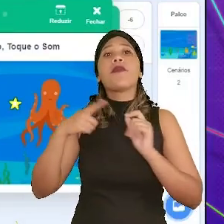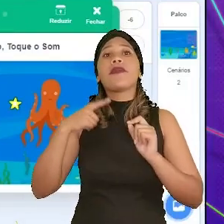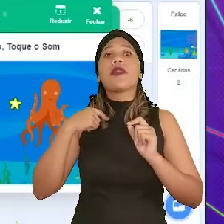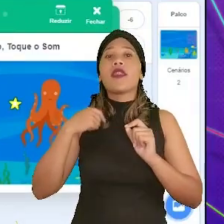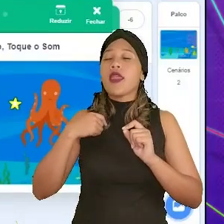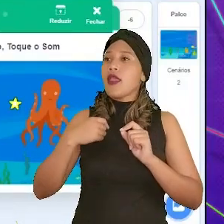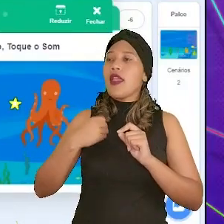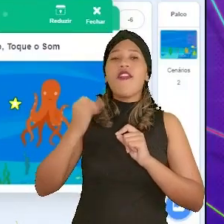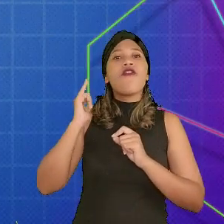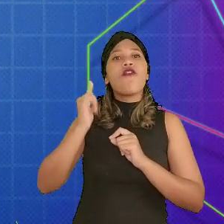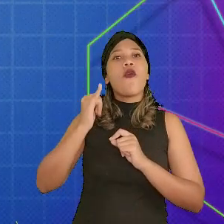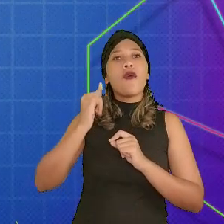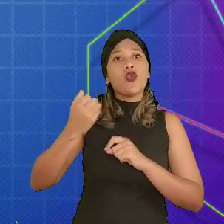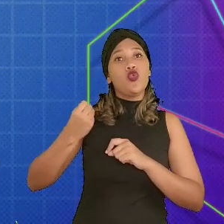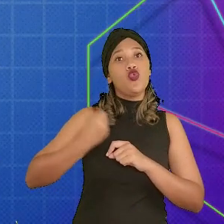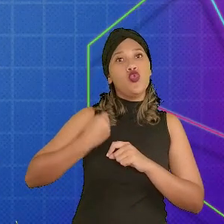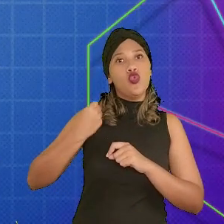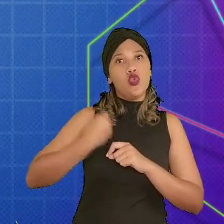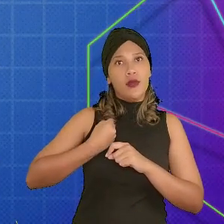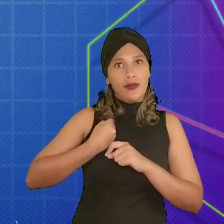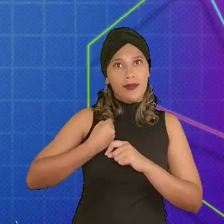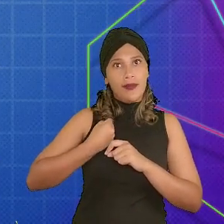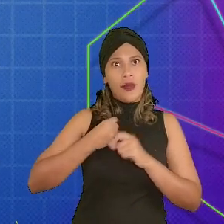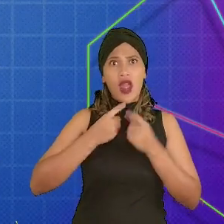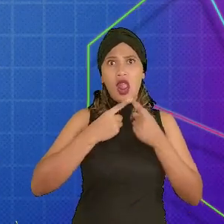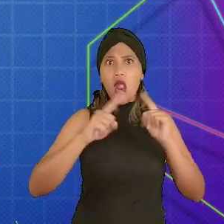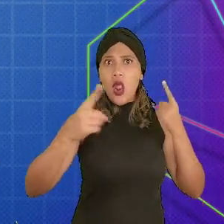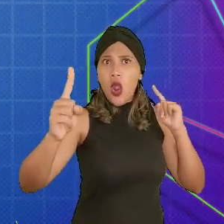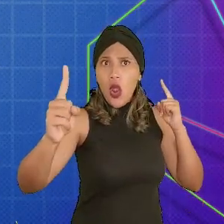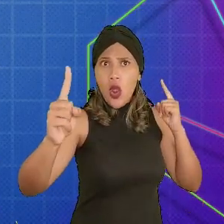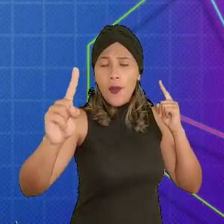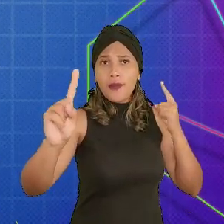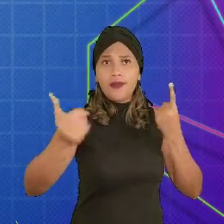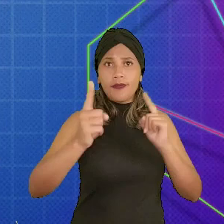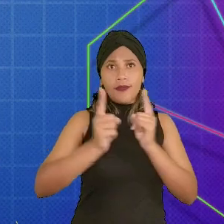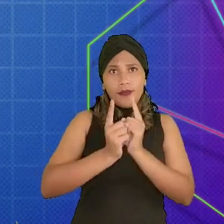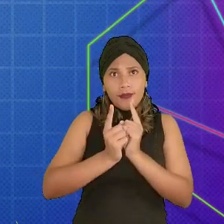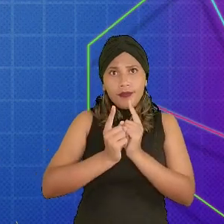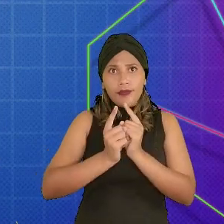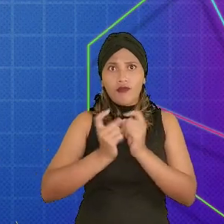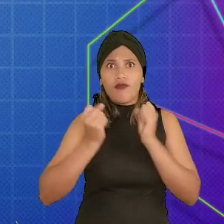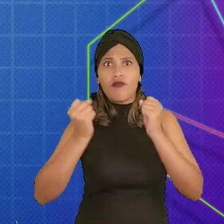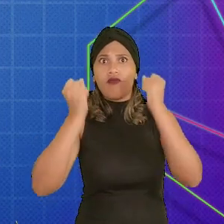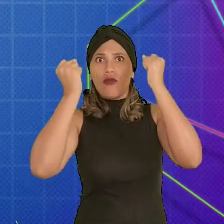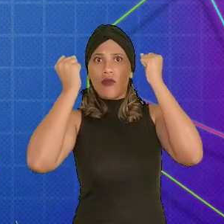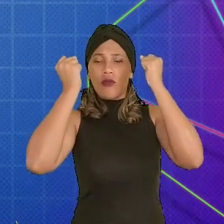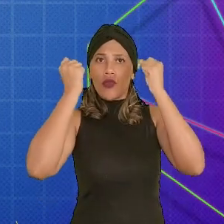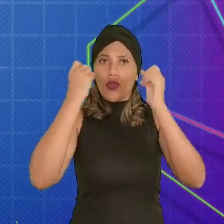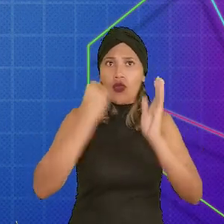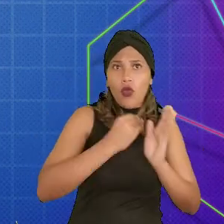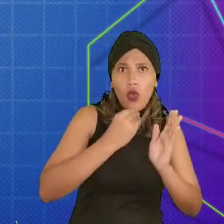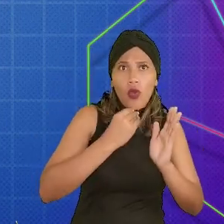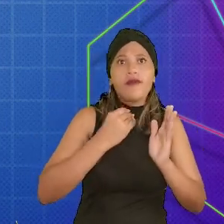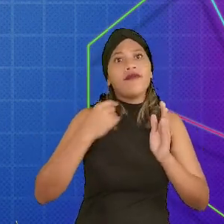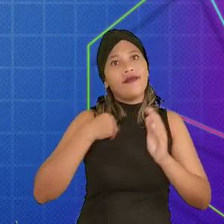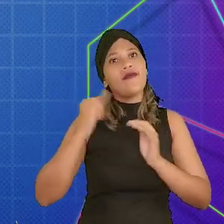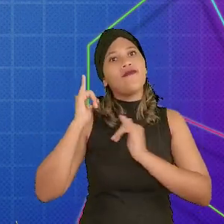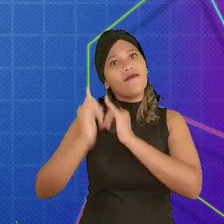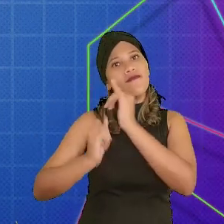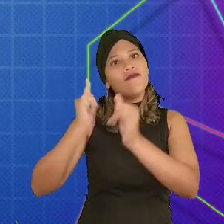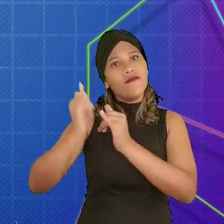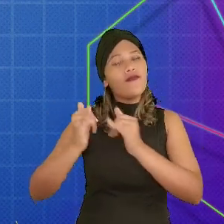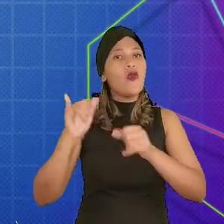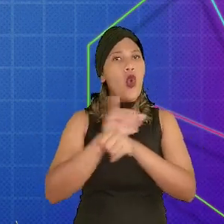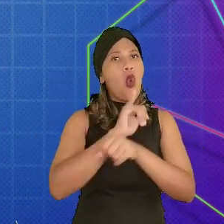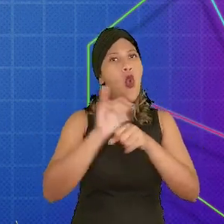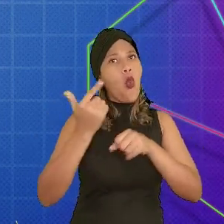o quão longe ele vai. Aqui no Scratch, a gente não tem uma opção de criar pontos à primeira vista, mas existe uma outra forma